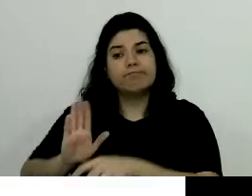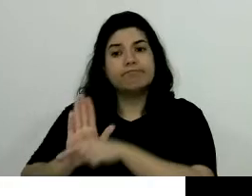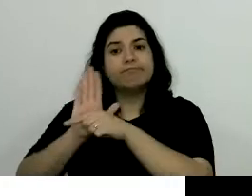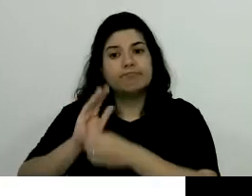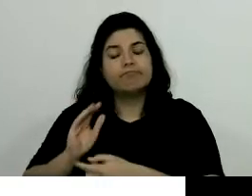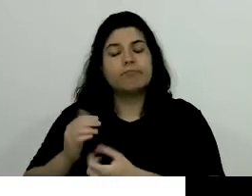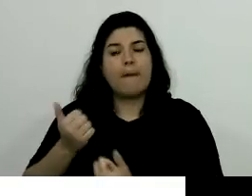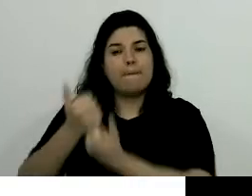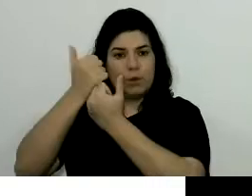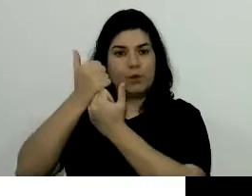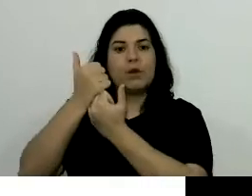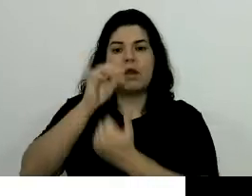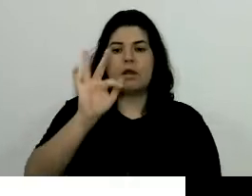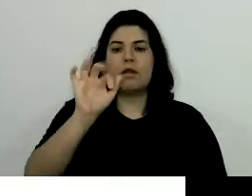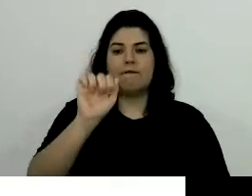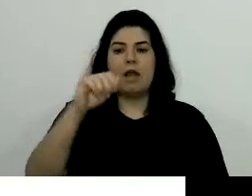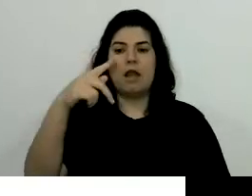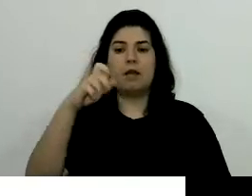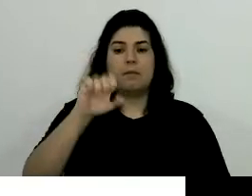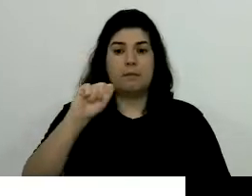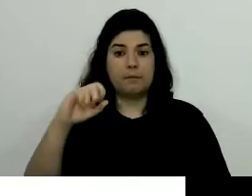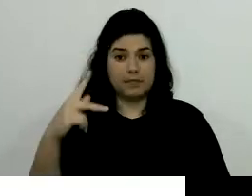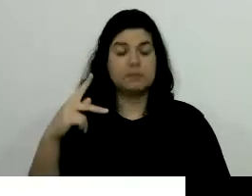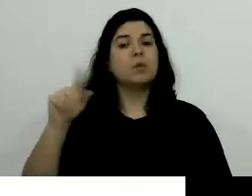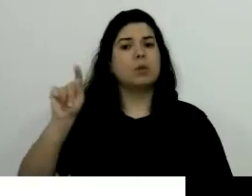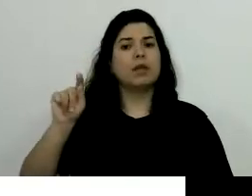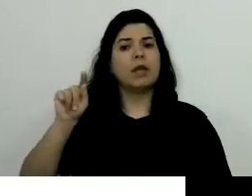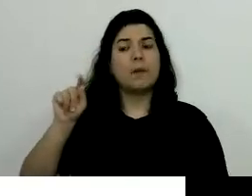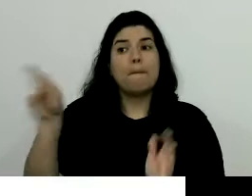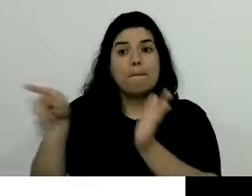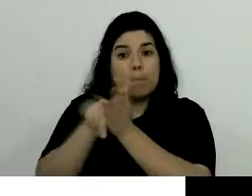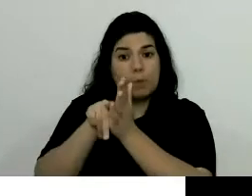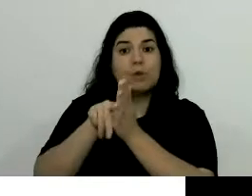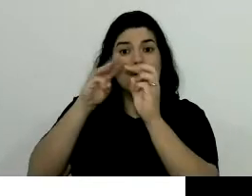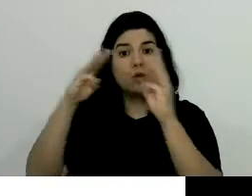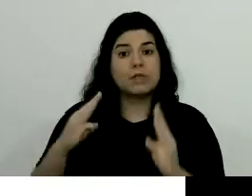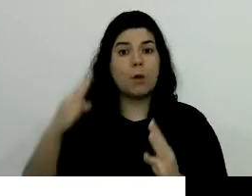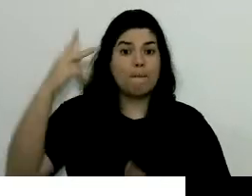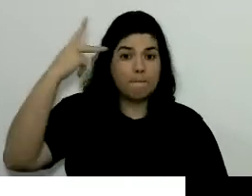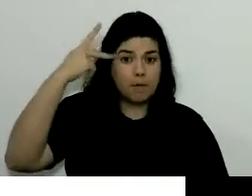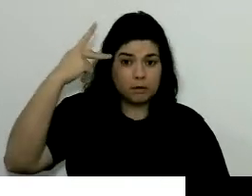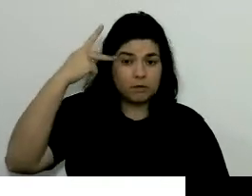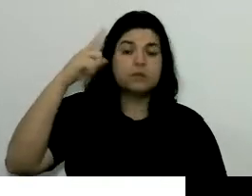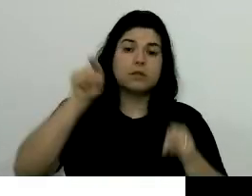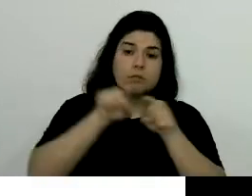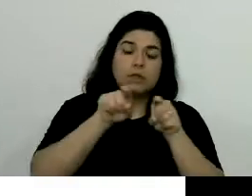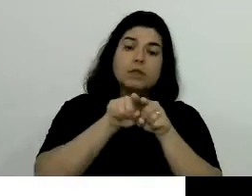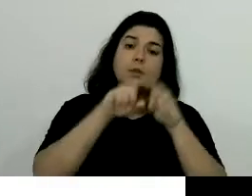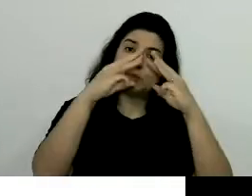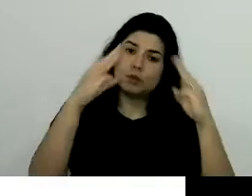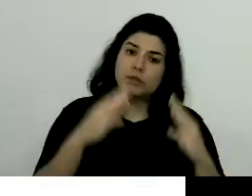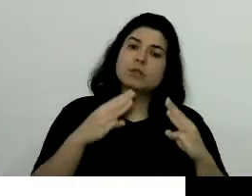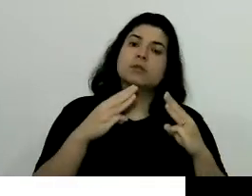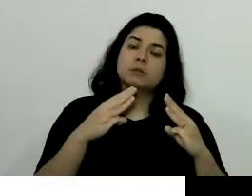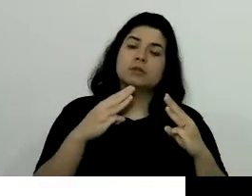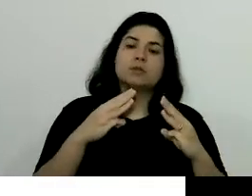dos fundos do museu, do arquivo institucional, o Fundo Museu Paulista e o Fundo Museu Republicano Convenção de